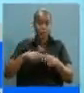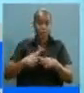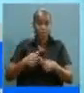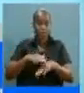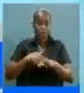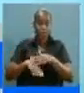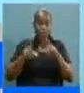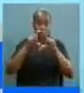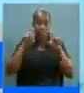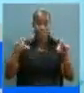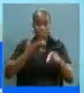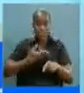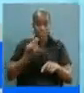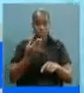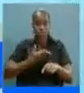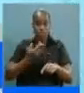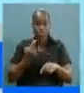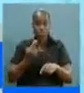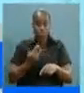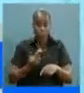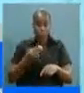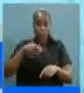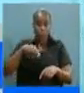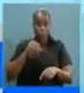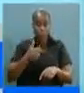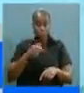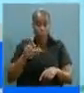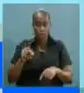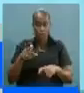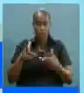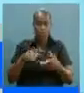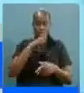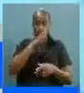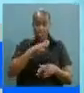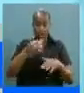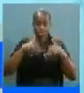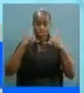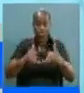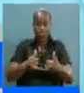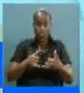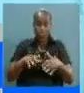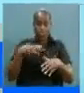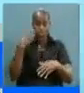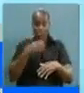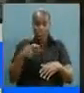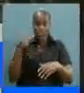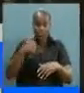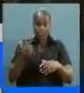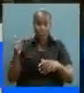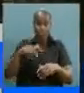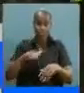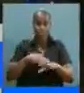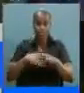feito, mas a empresa de Dunop, também é uma forma de praticar. Quer dizer, depois de umas aulas, é bom mesmo praticar num Carnaval de Verão.